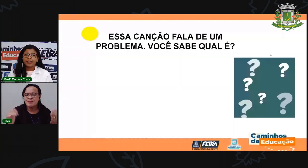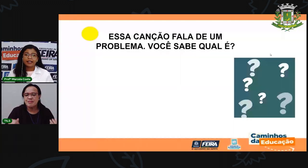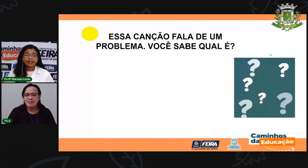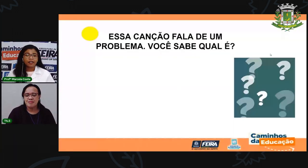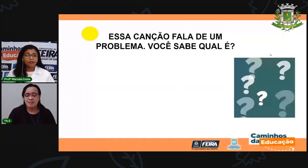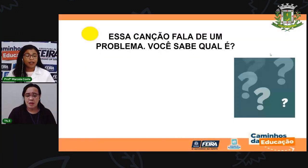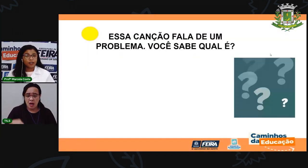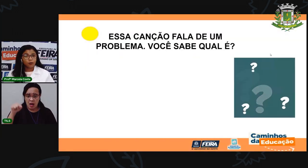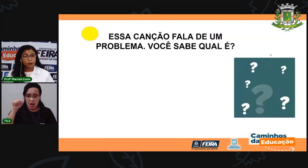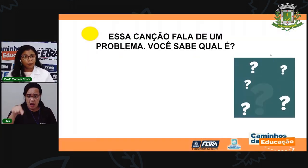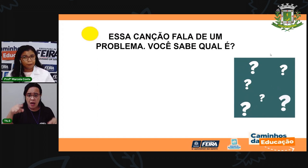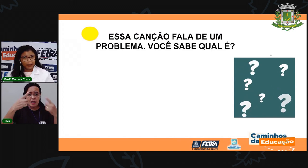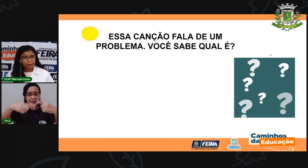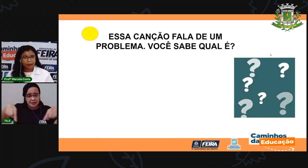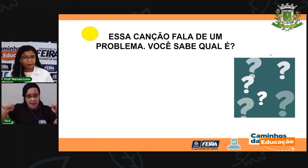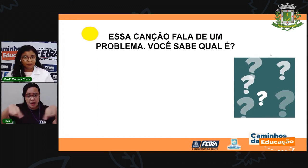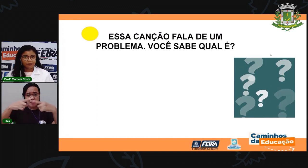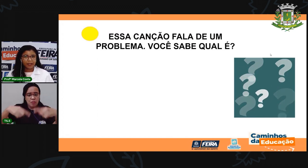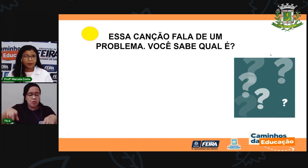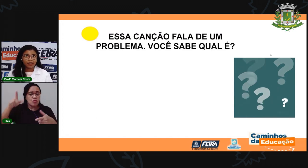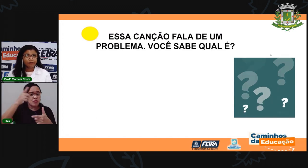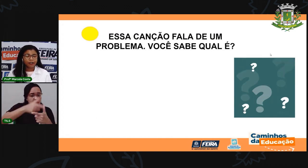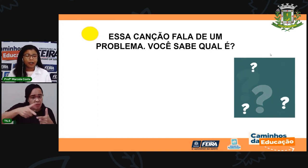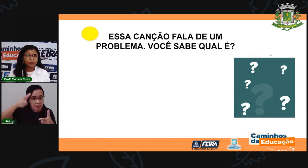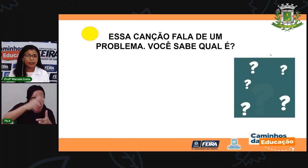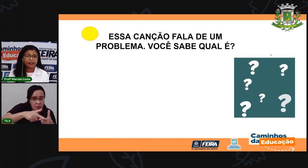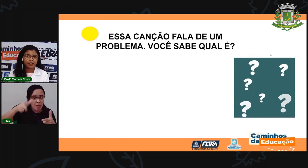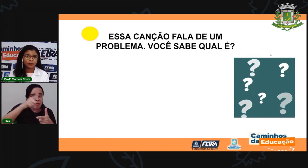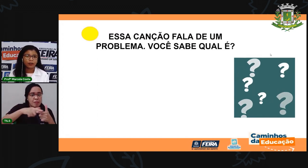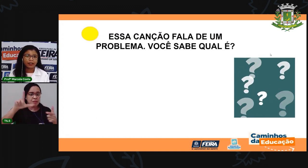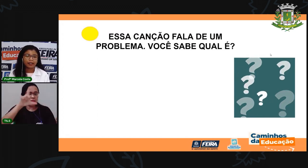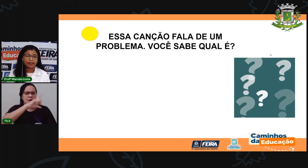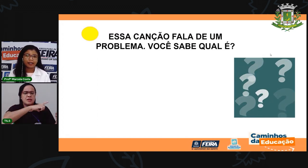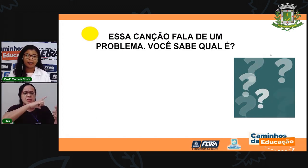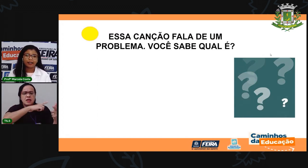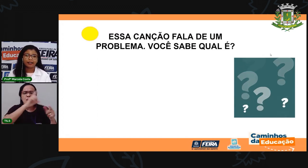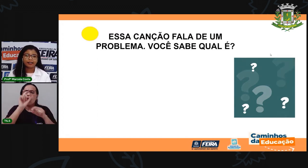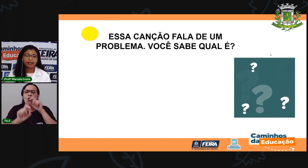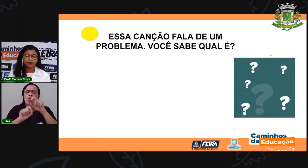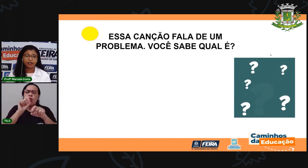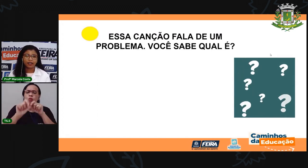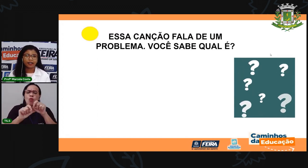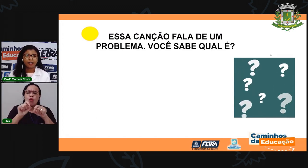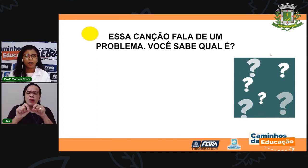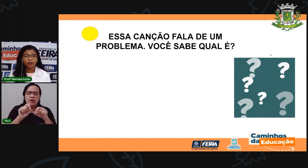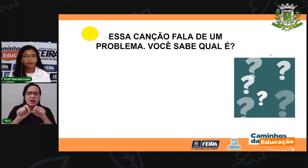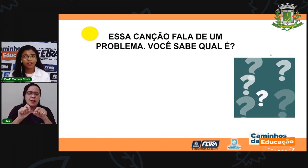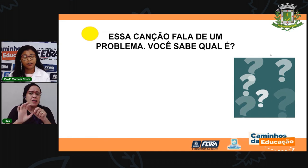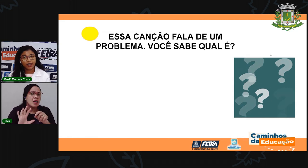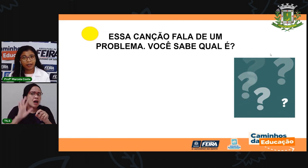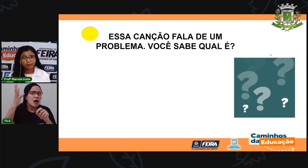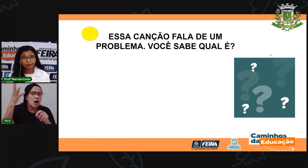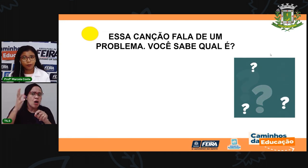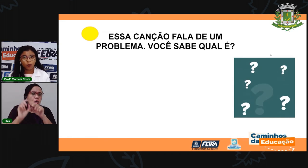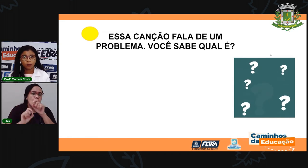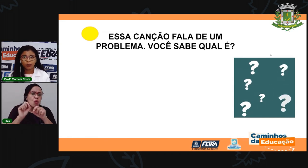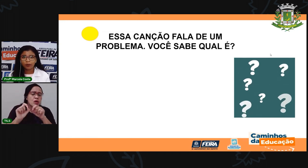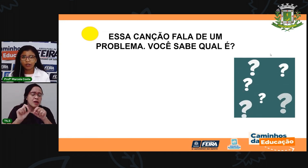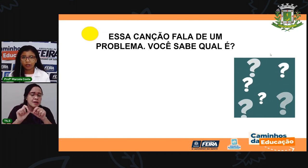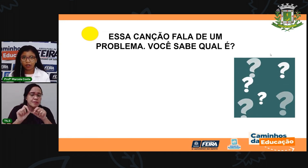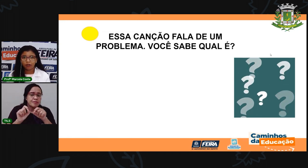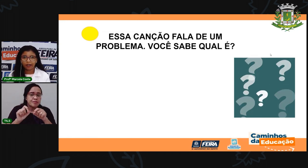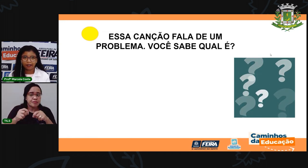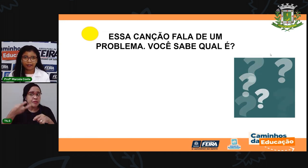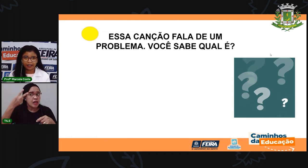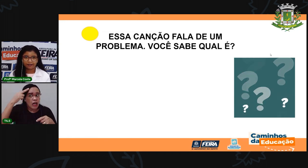Essa canção fala de um problema. O que foi que aconteceu nessa cantiga? Vejam que ela conta